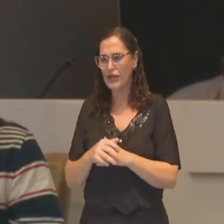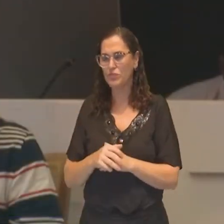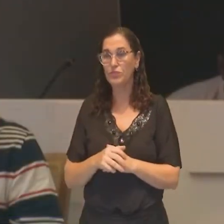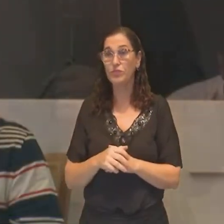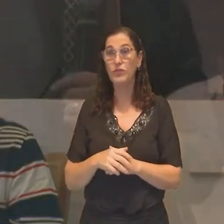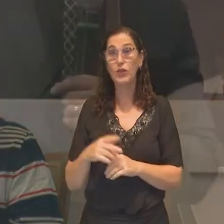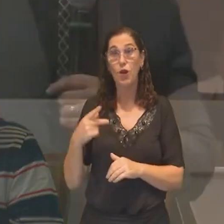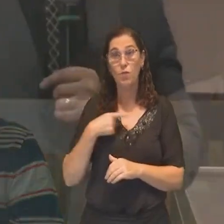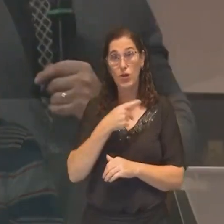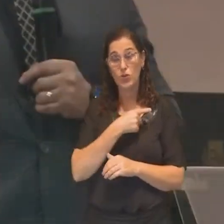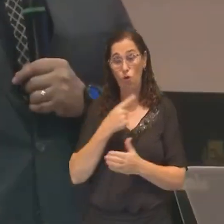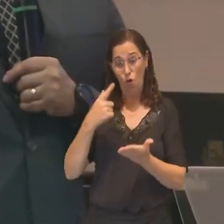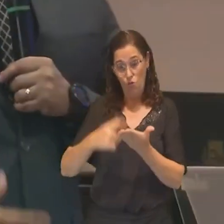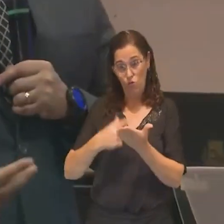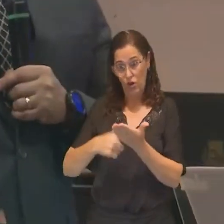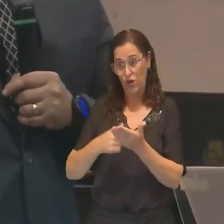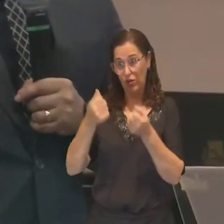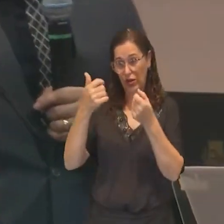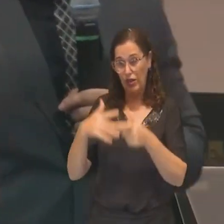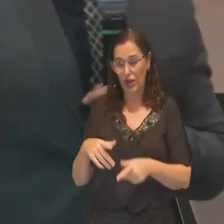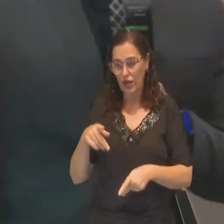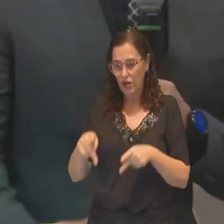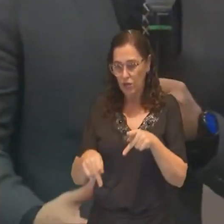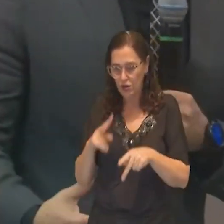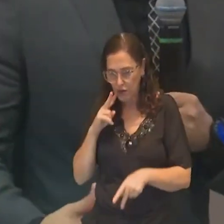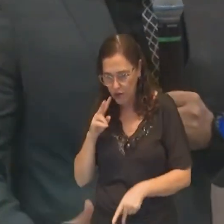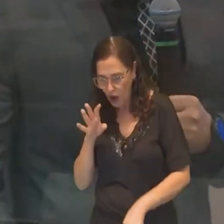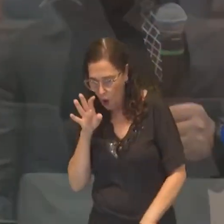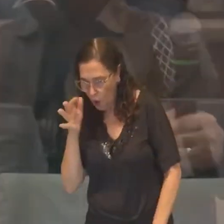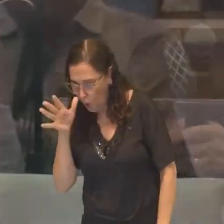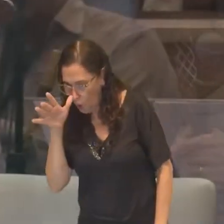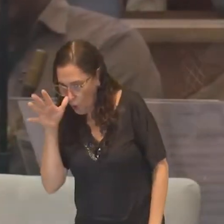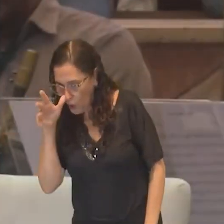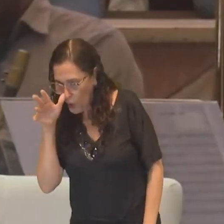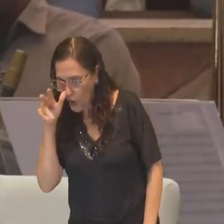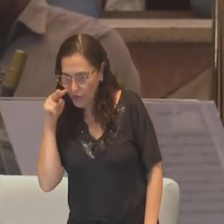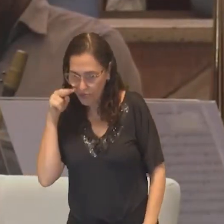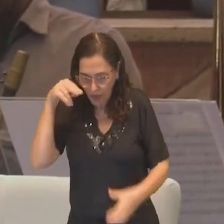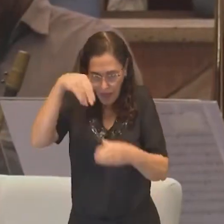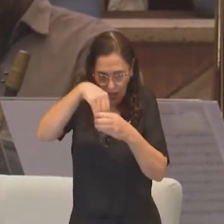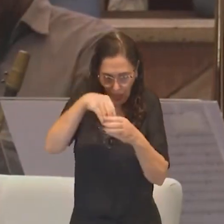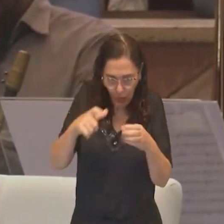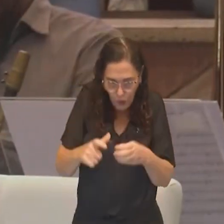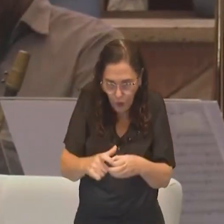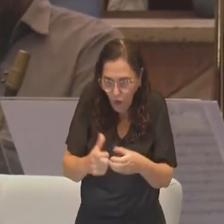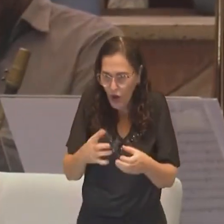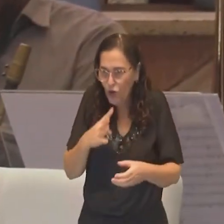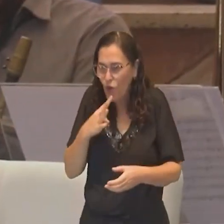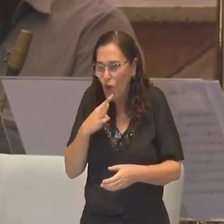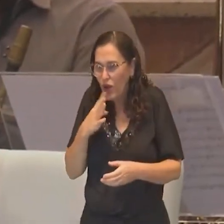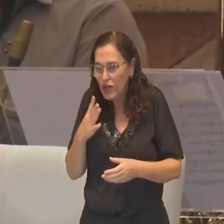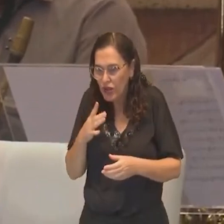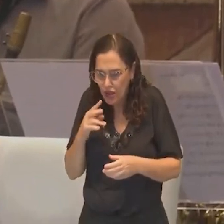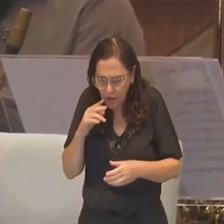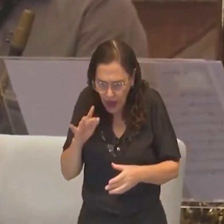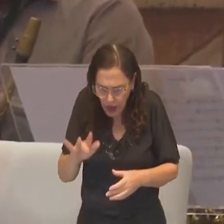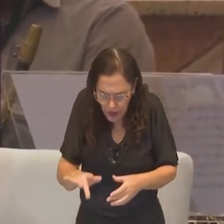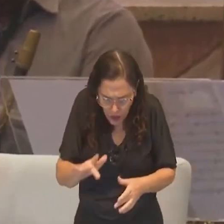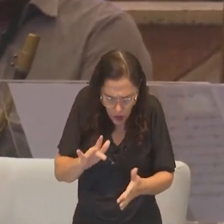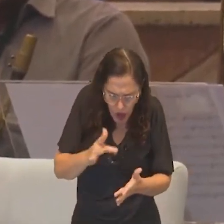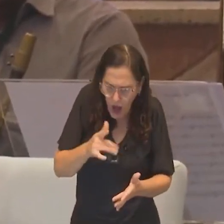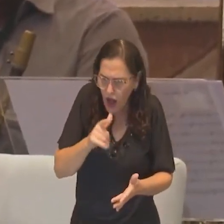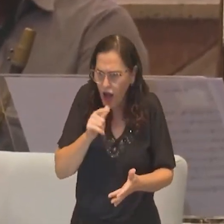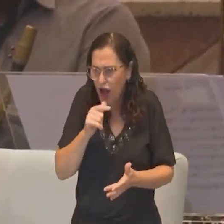diz então no seu livro que aquelas pessoas vêm curiosamente olhando para dentro daquele pote para conhecer. Algumas pessoas tocavam na